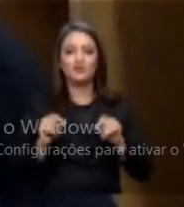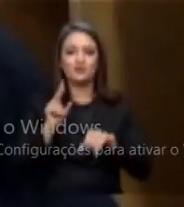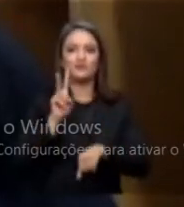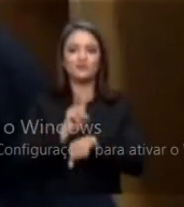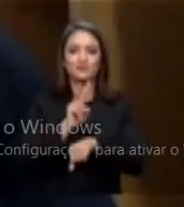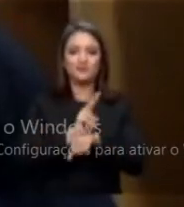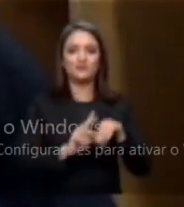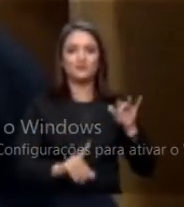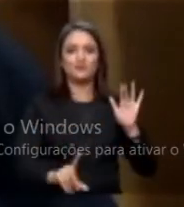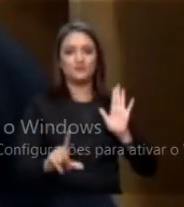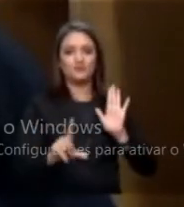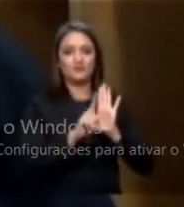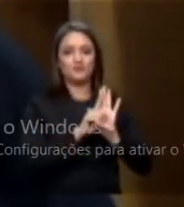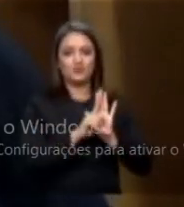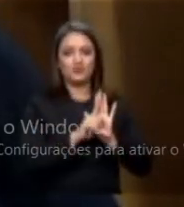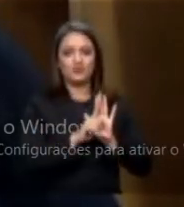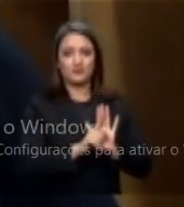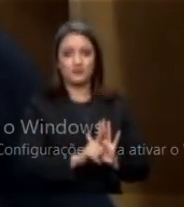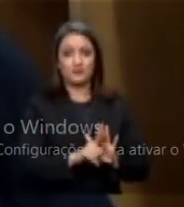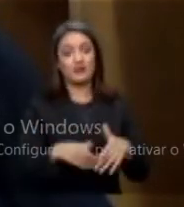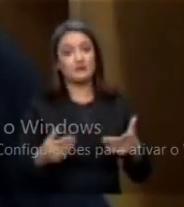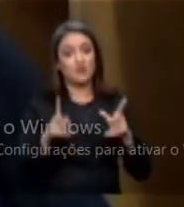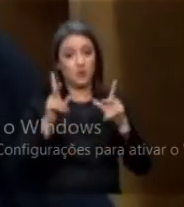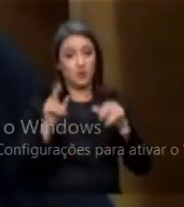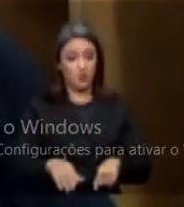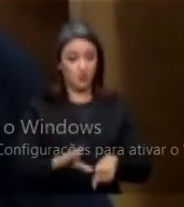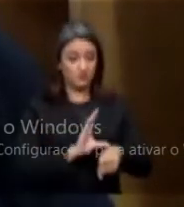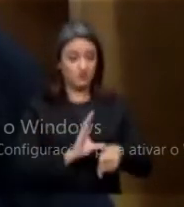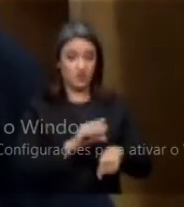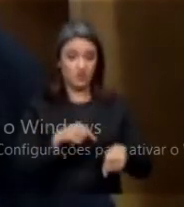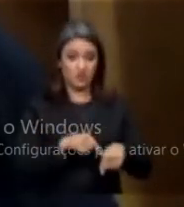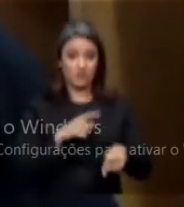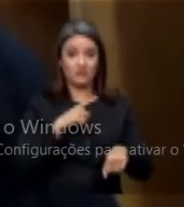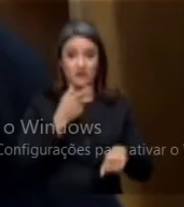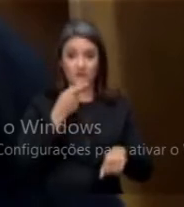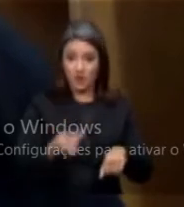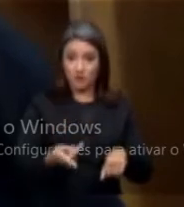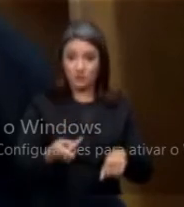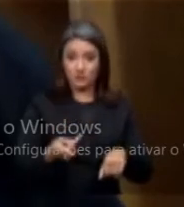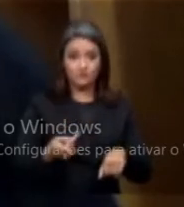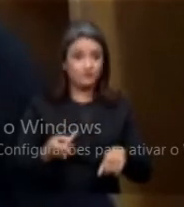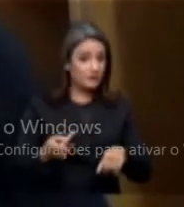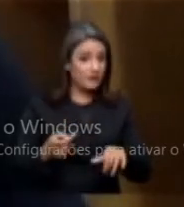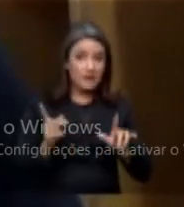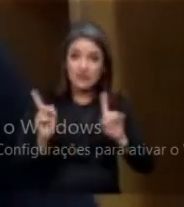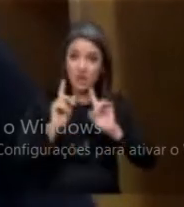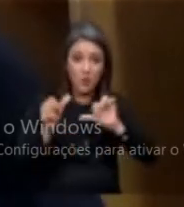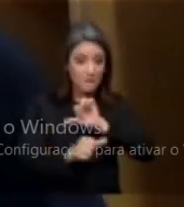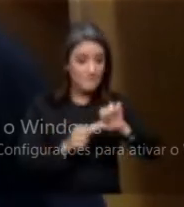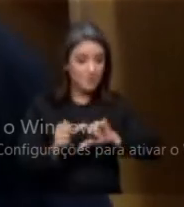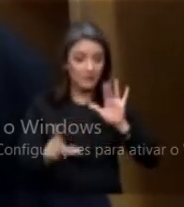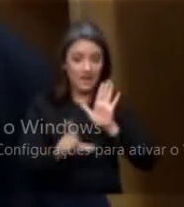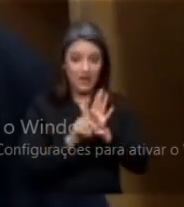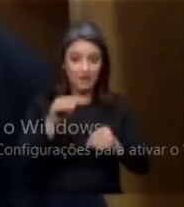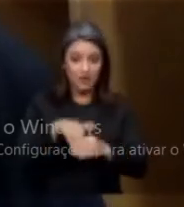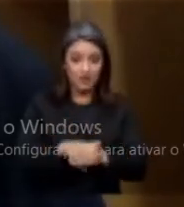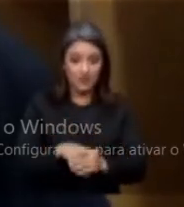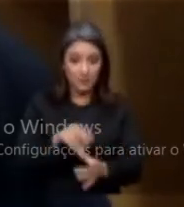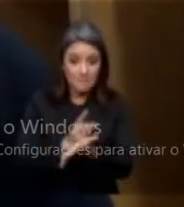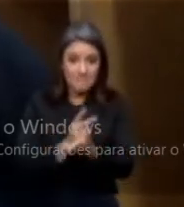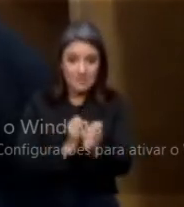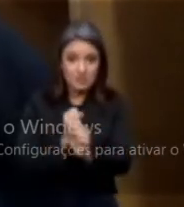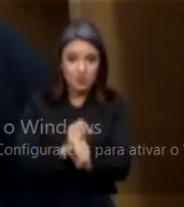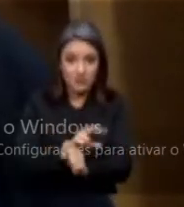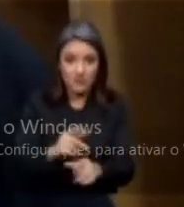da legislação. Assim como a Constituinte pediu que o legislador não alterasse as regras eleitorais no ano das